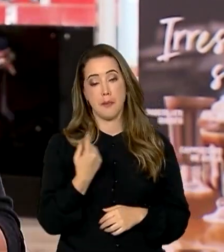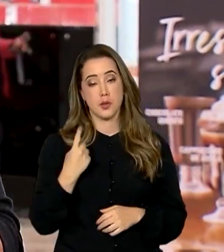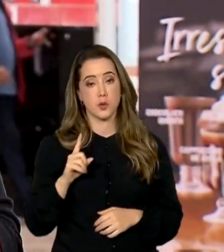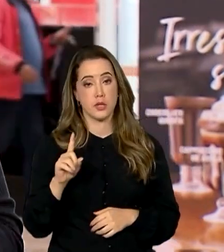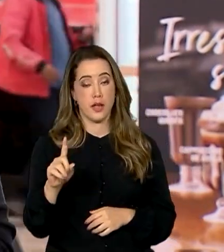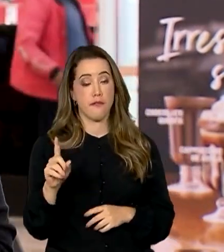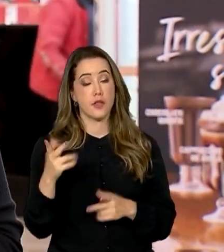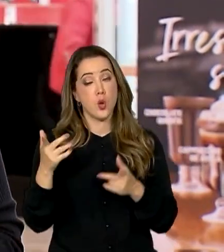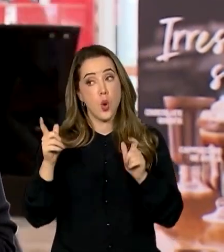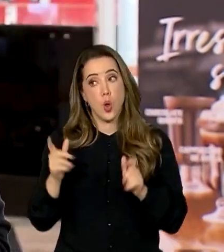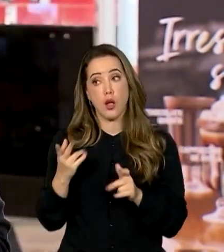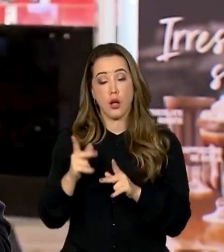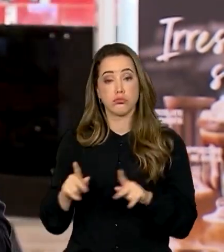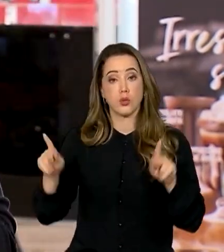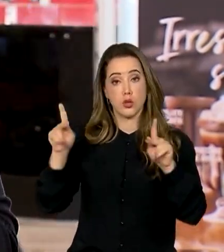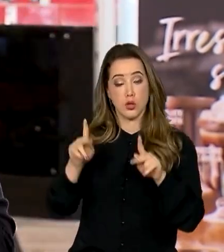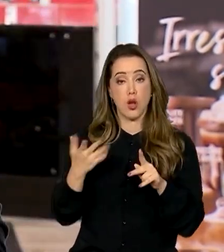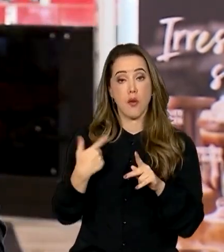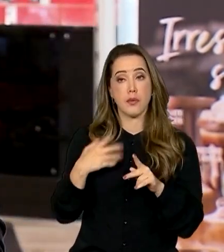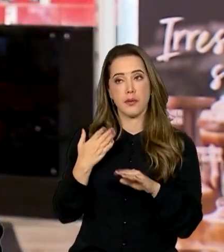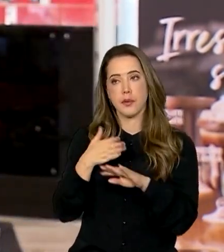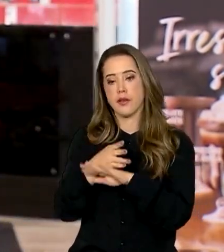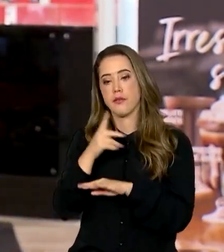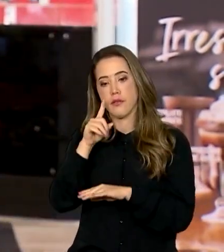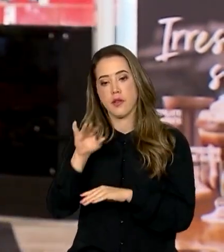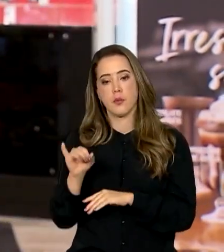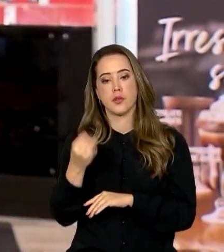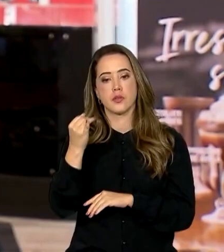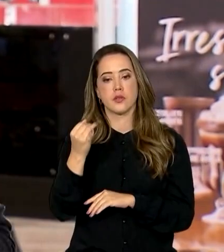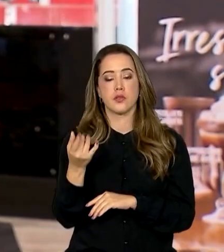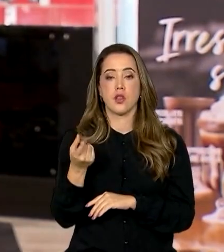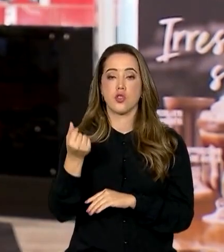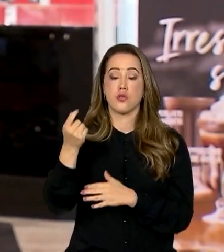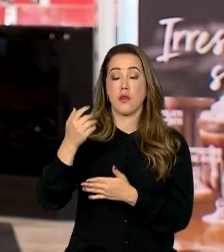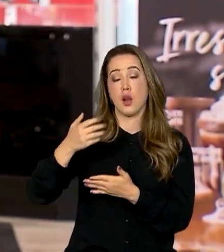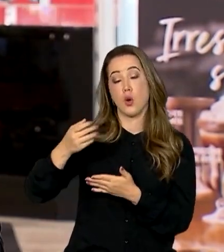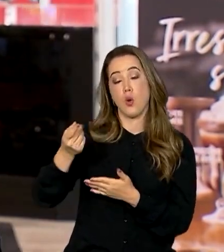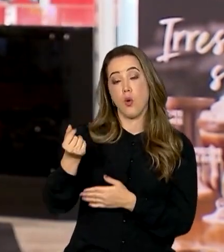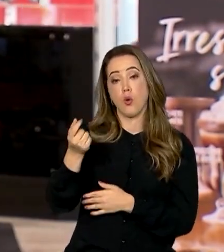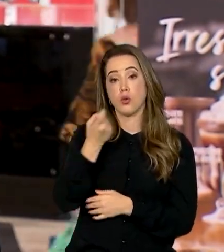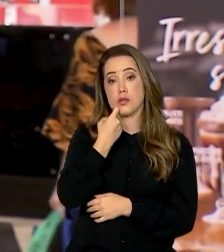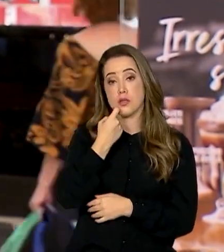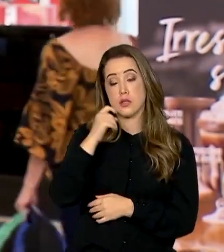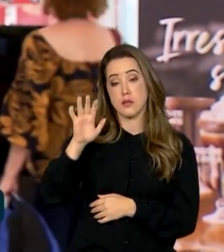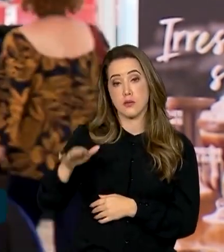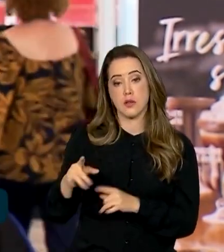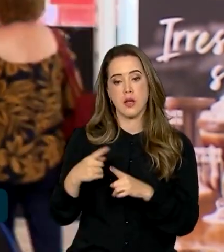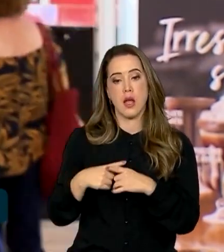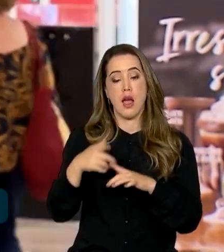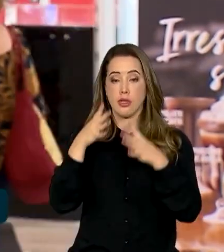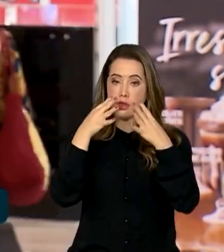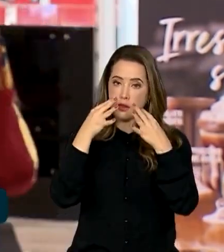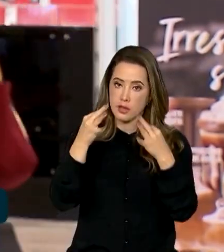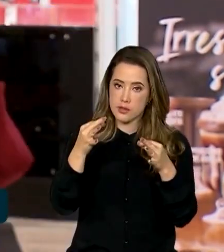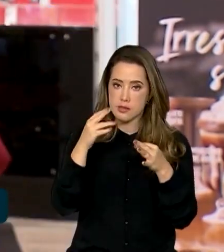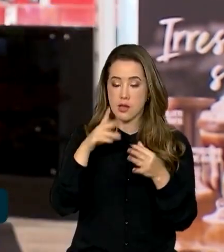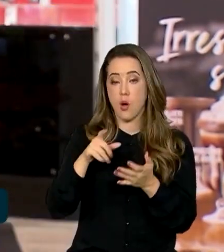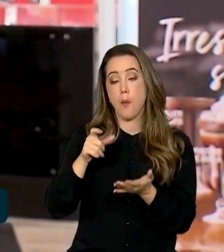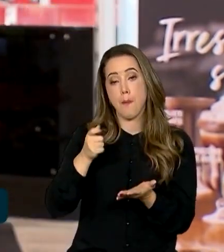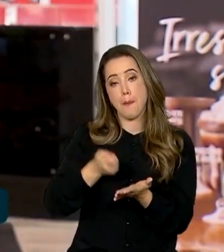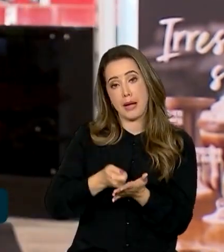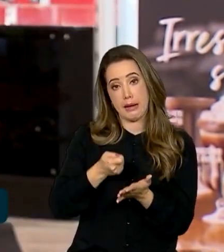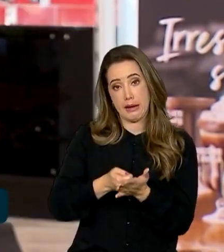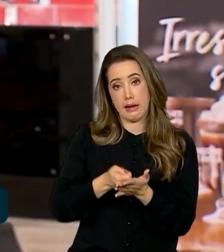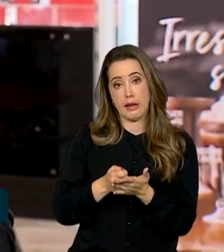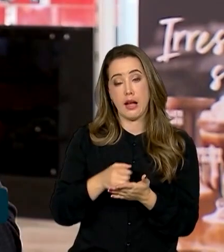aproveitar as promoções da Black Friday deve ficar atento na hora de pagar com cartão. É sempre importante conferir o valor na